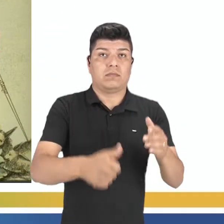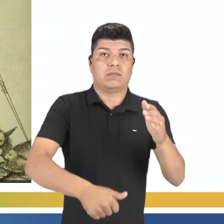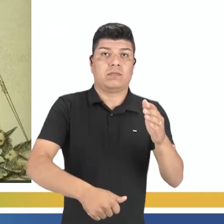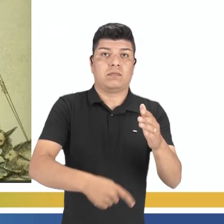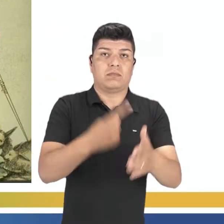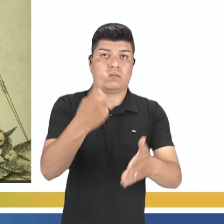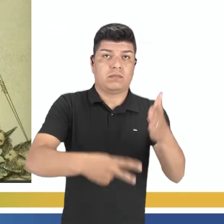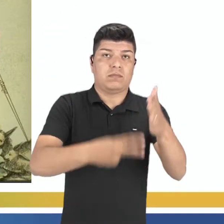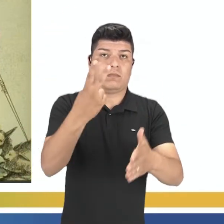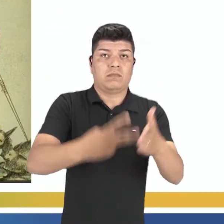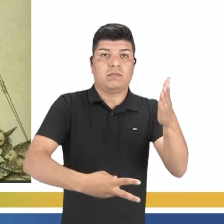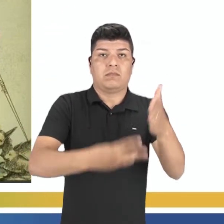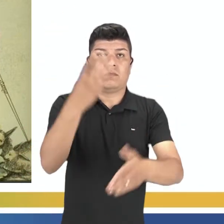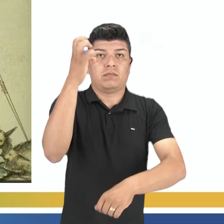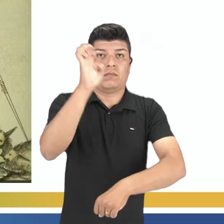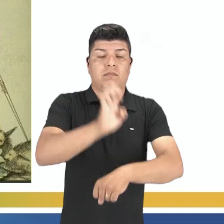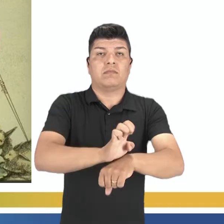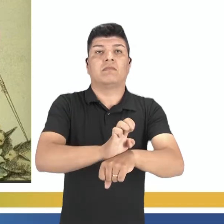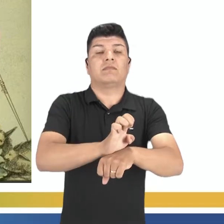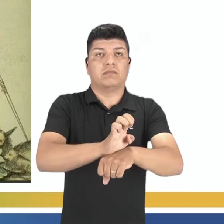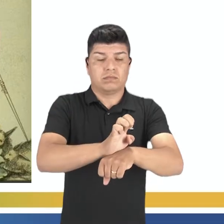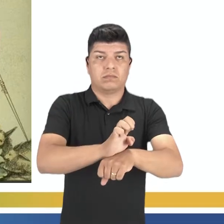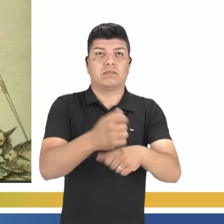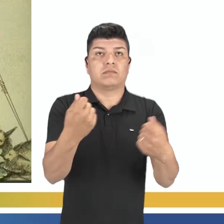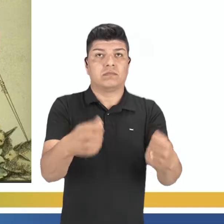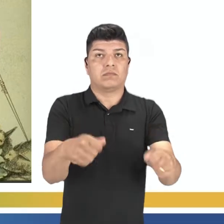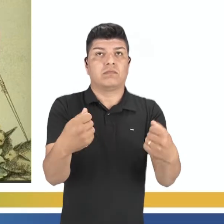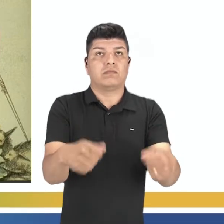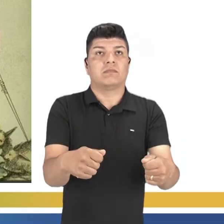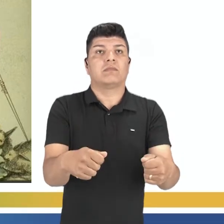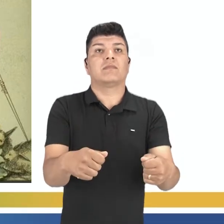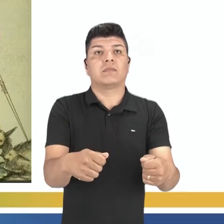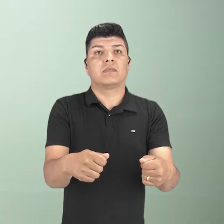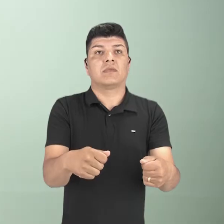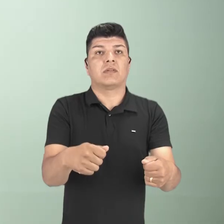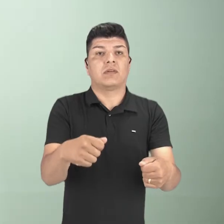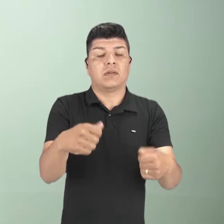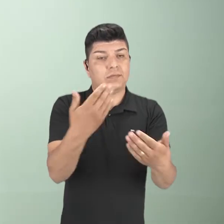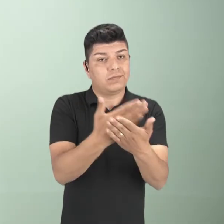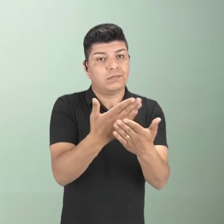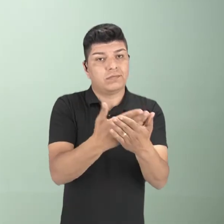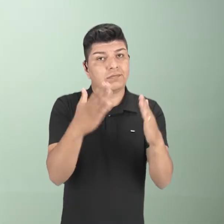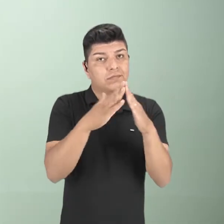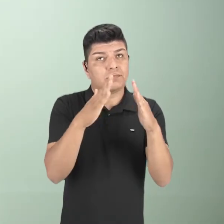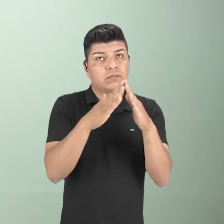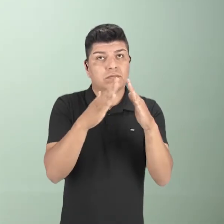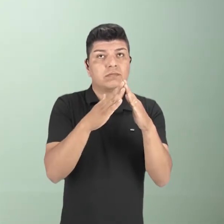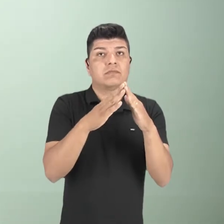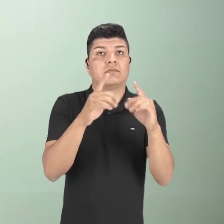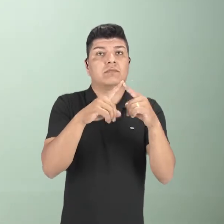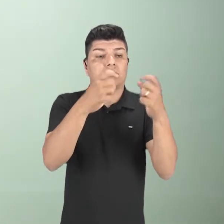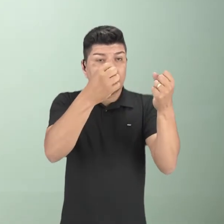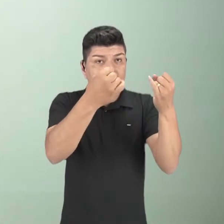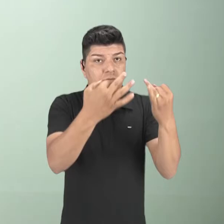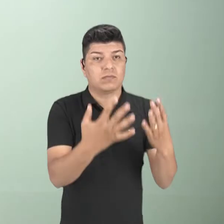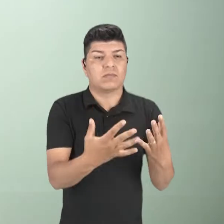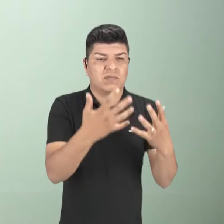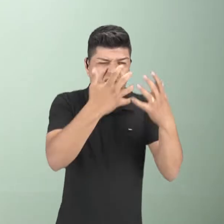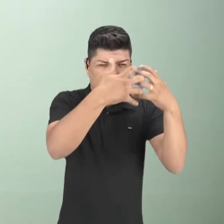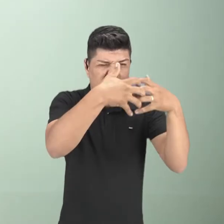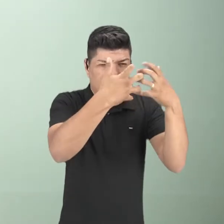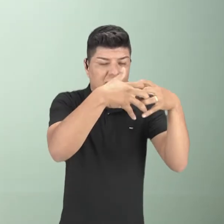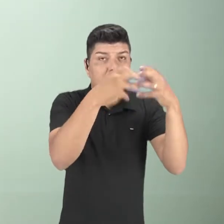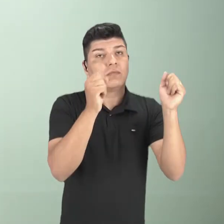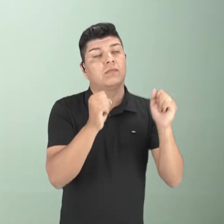estado. Você tem que estar estudando na sua casa essas bases aí, porque geralmente, quando vem falando sobre isso, você pode